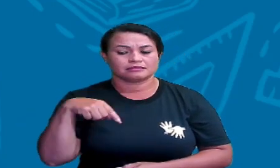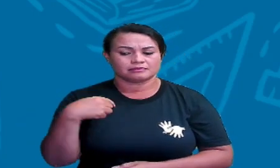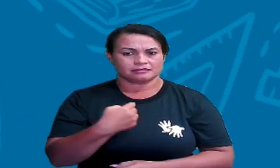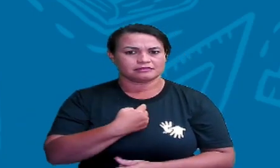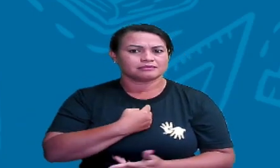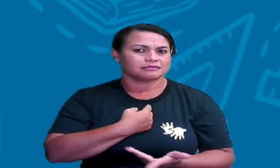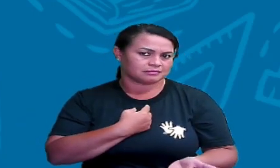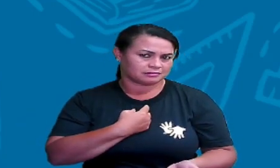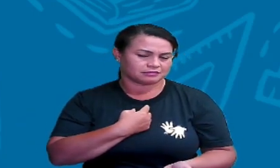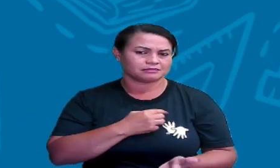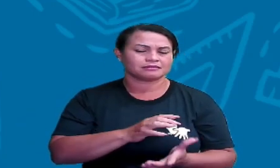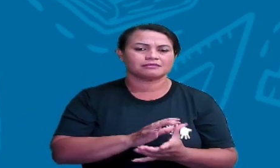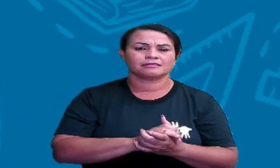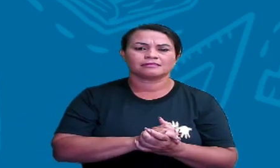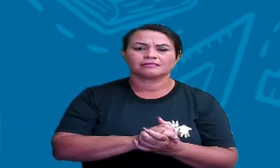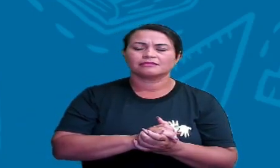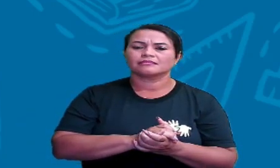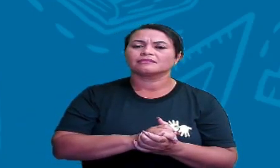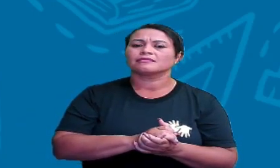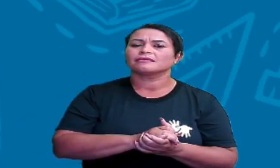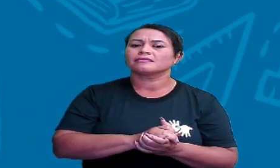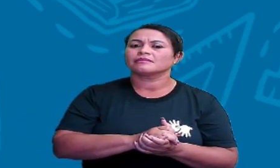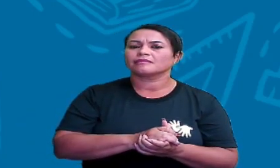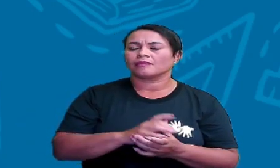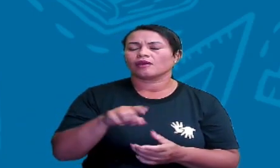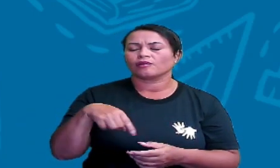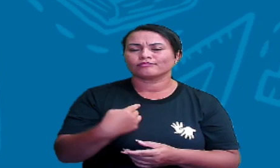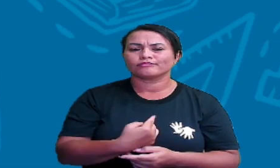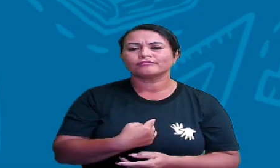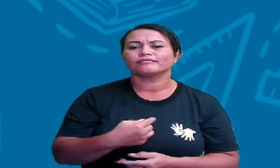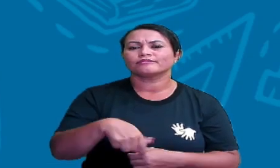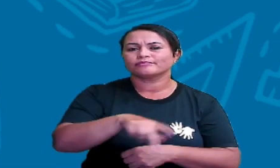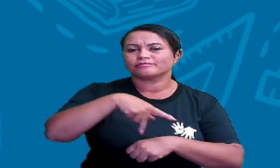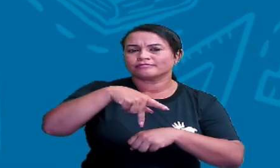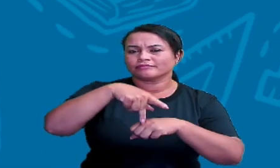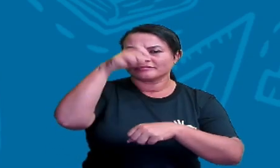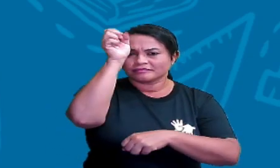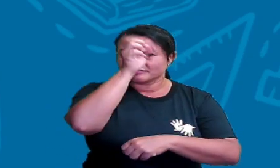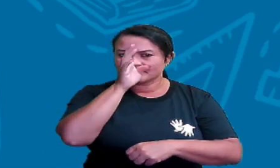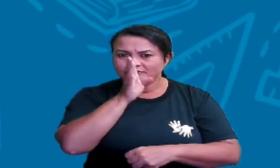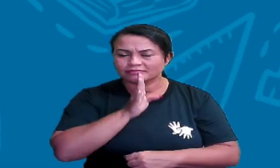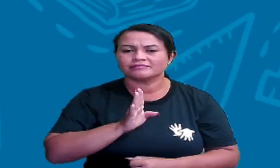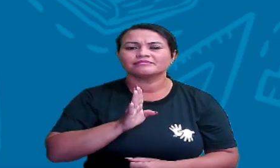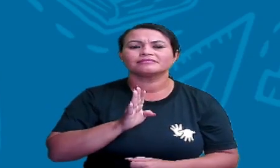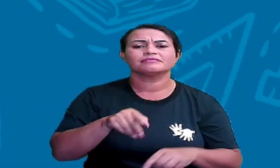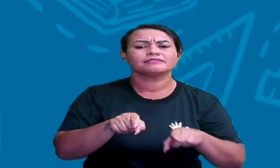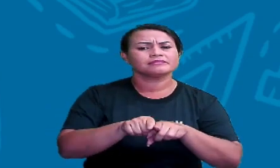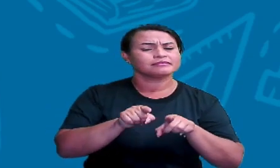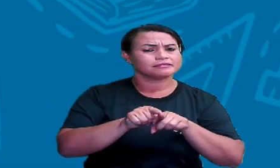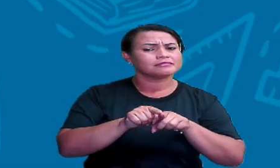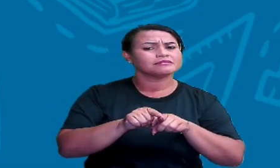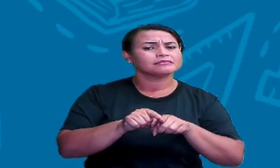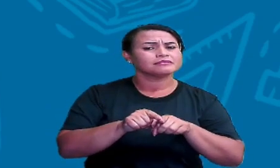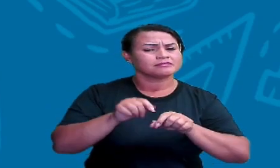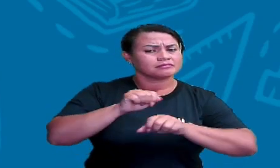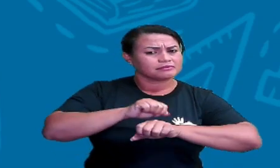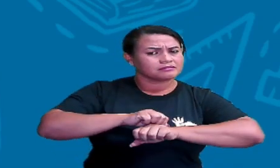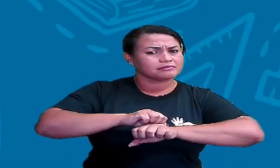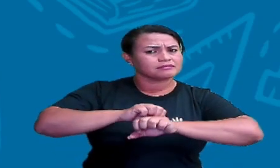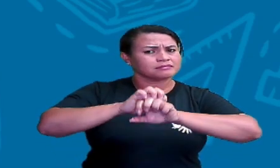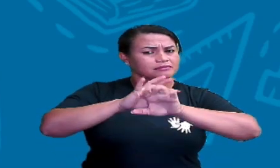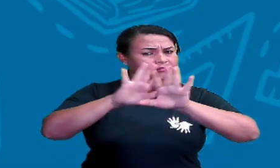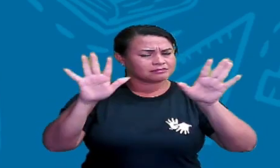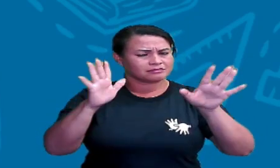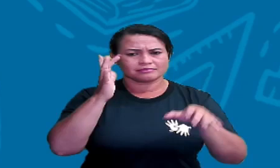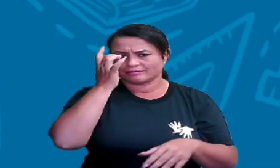É o território ao qual pertence o Brasil, tá certo? Então isso também ficou muito claro,